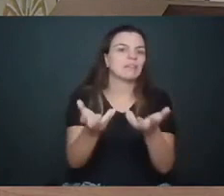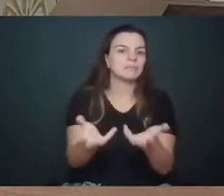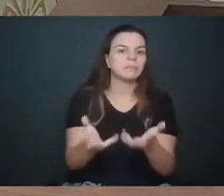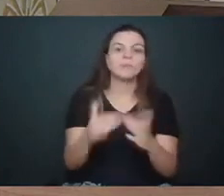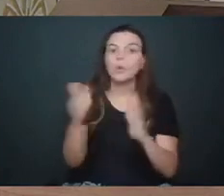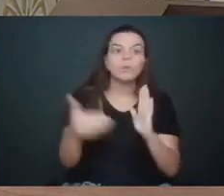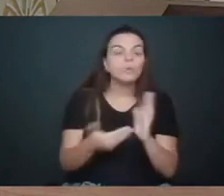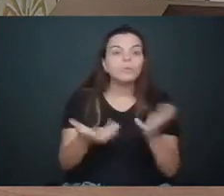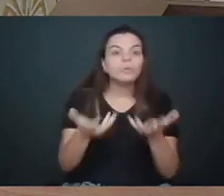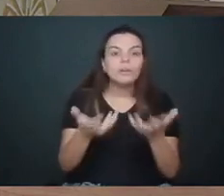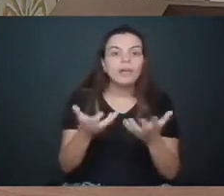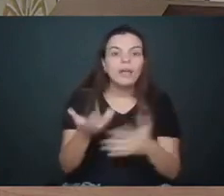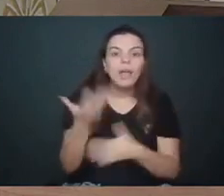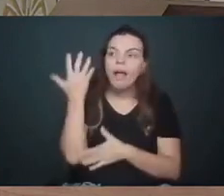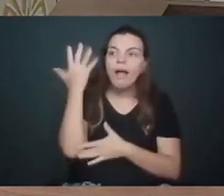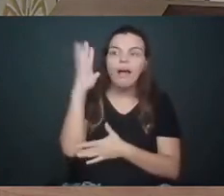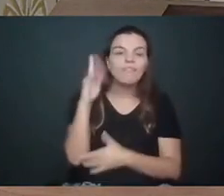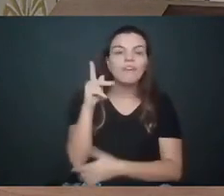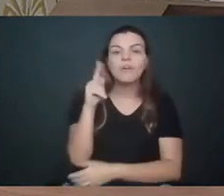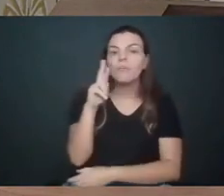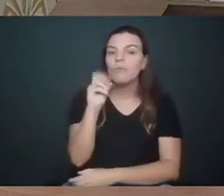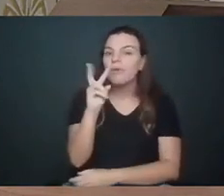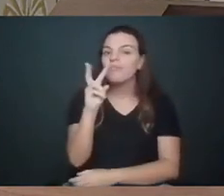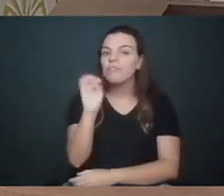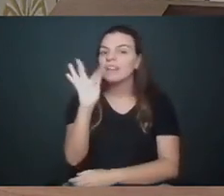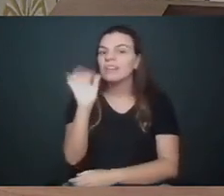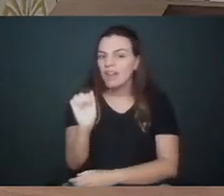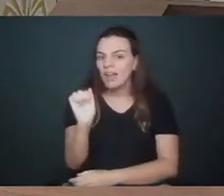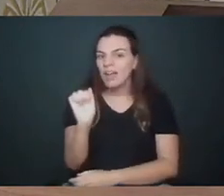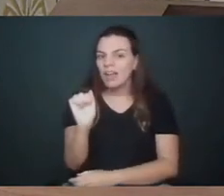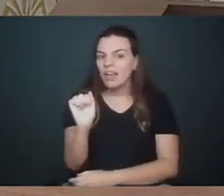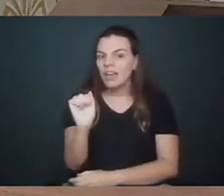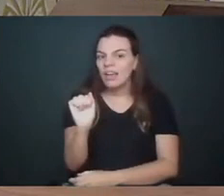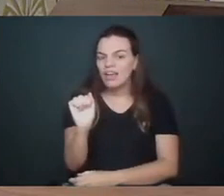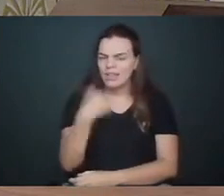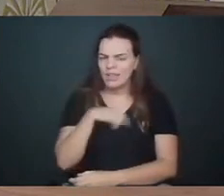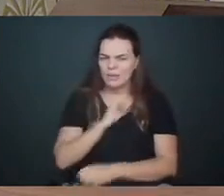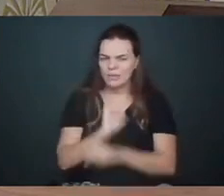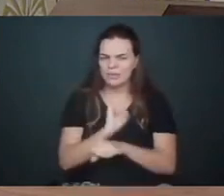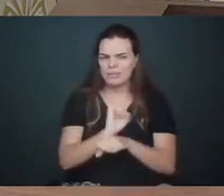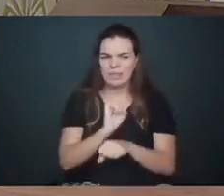incentivou. Eu não fiquei esperando o que diziam para pesquisar, fui ali. Gente, hoje eu tenho